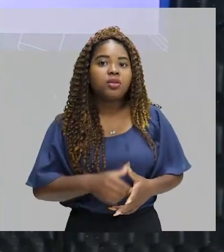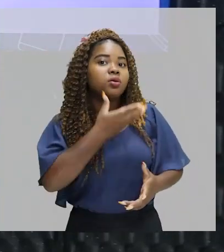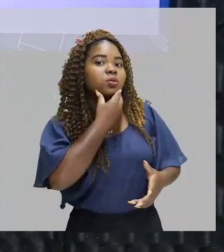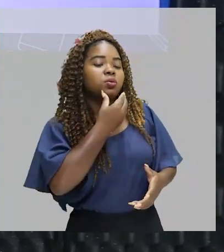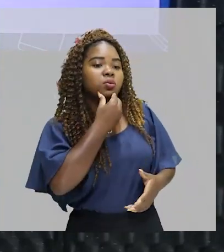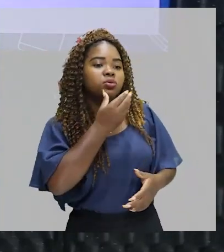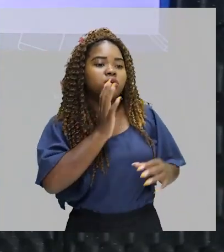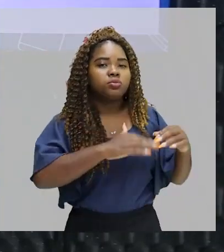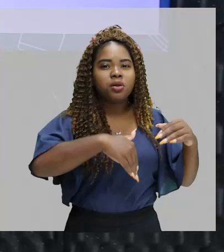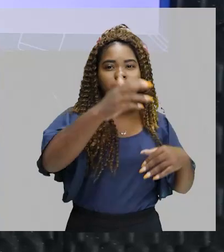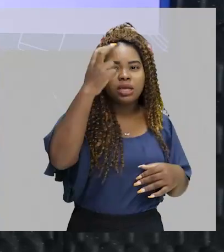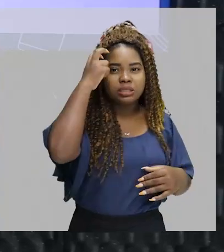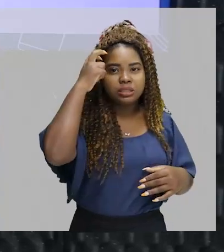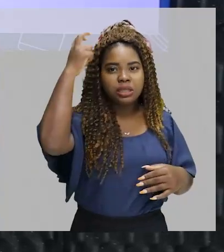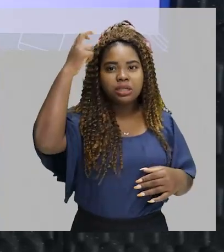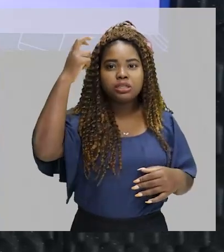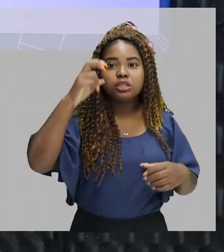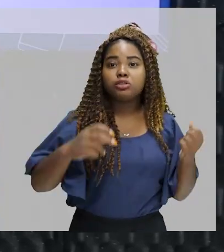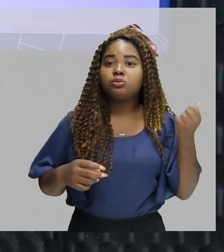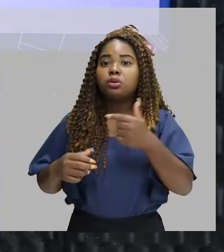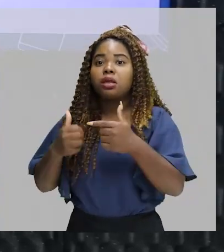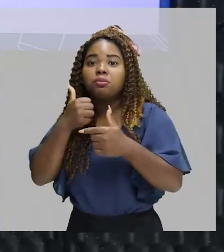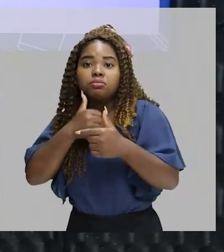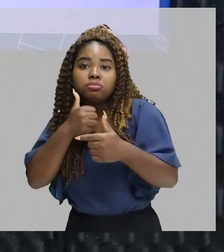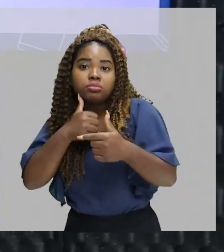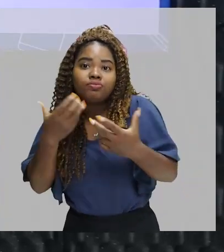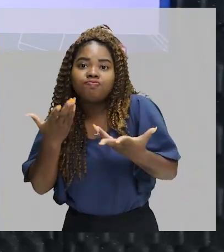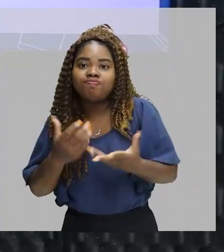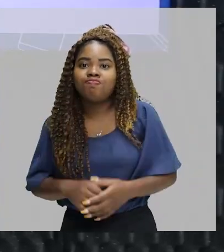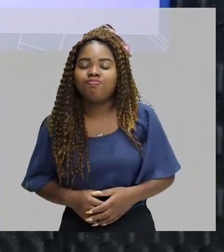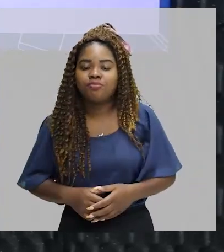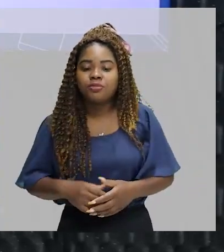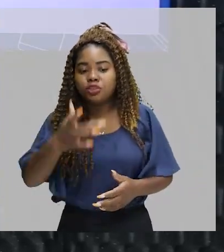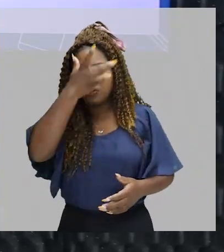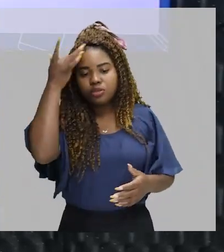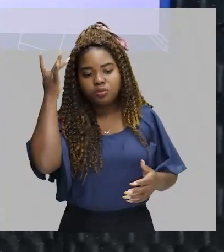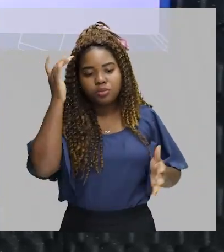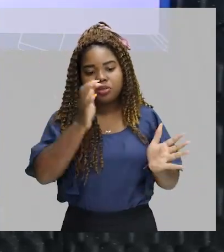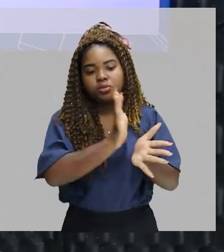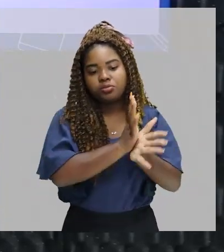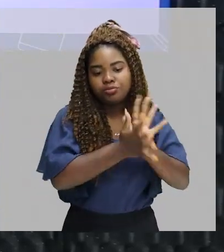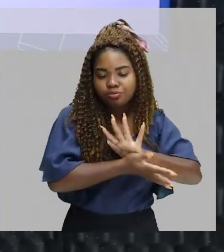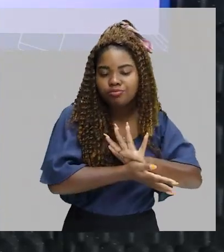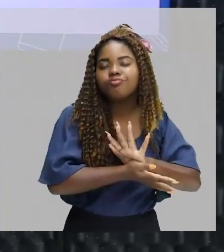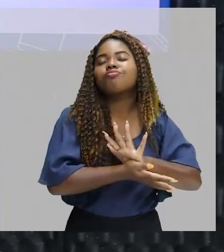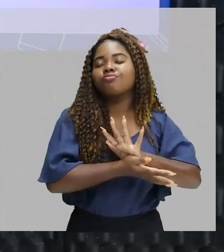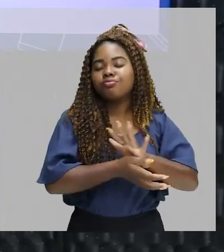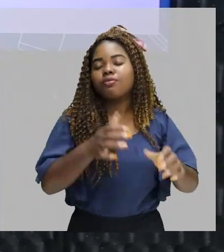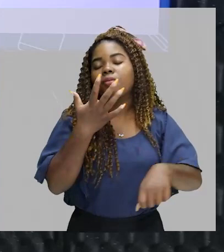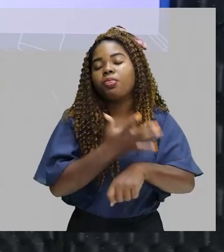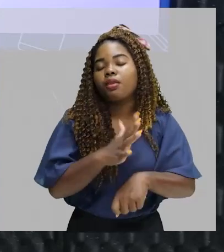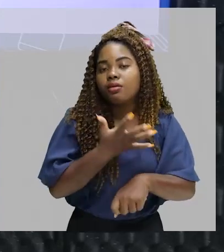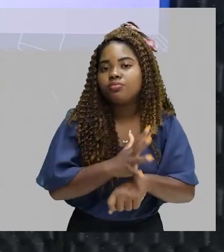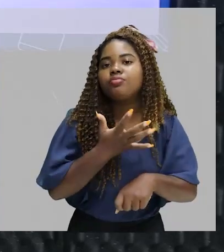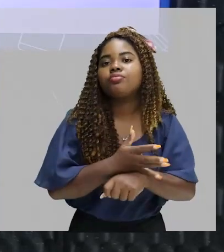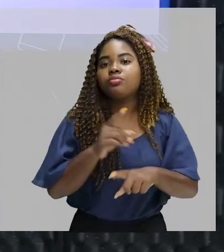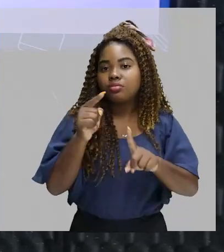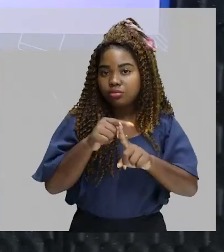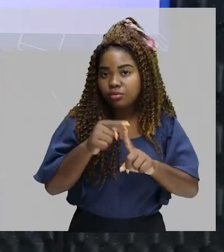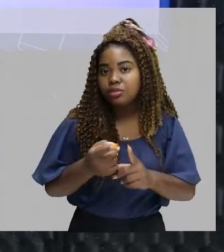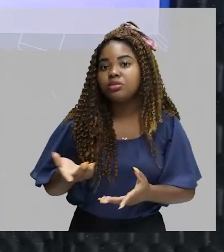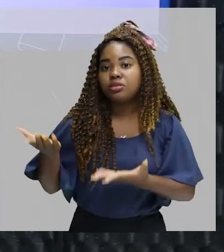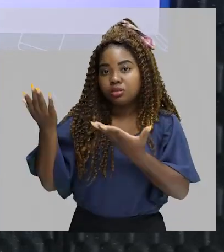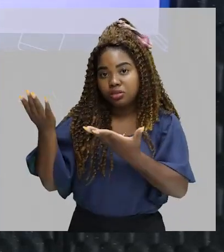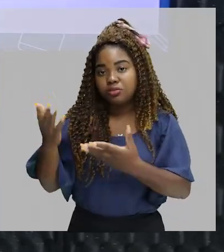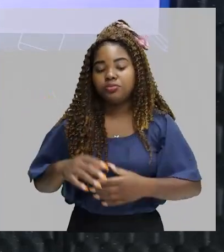forma são pessoas que, portanto, são preconceituosas e praticam esse tipo específico de preconceito